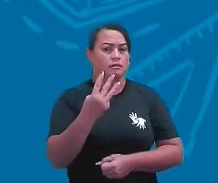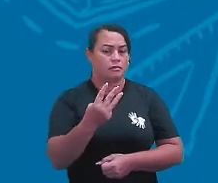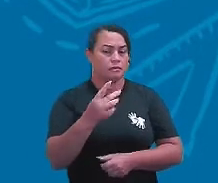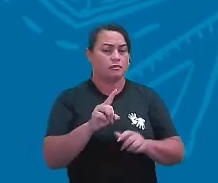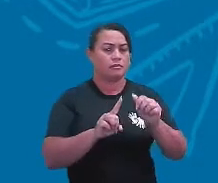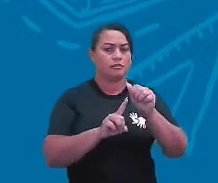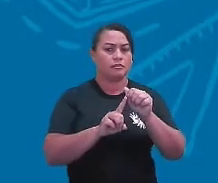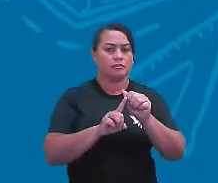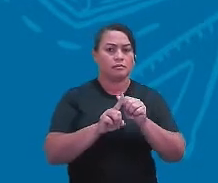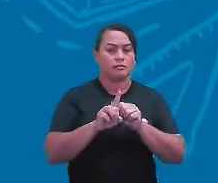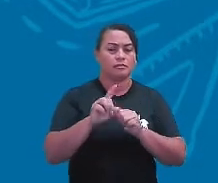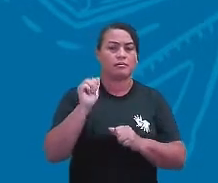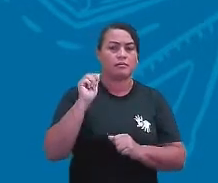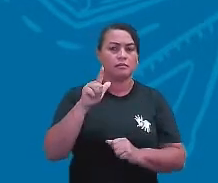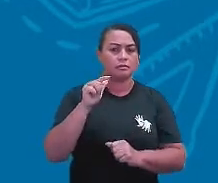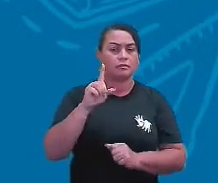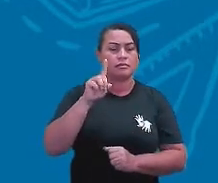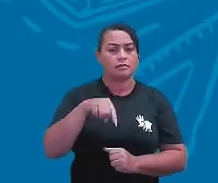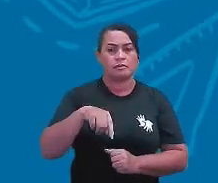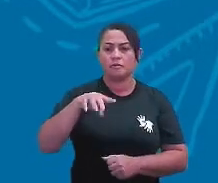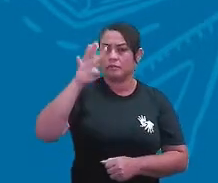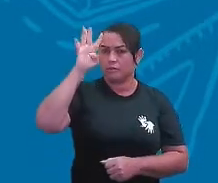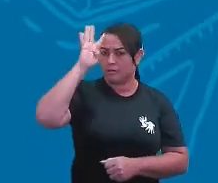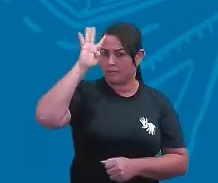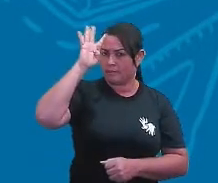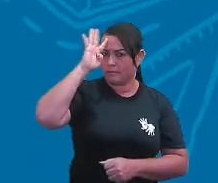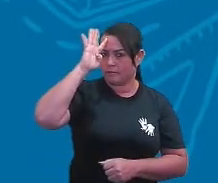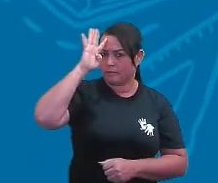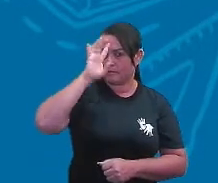uma quarta-feira, né? A gente